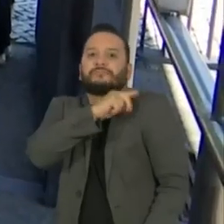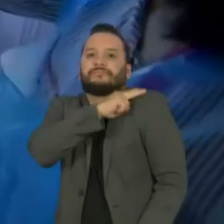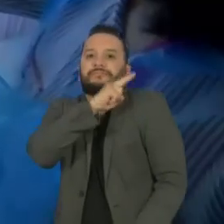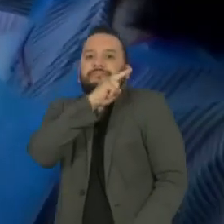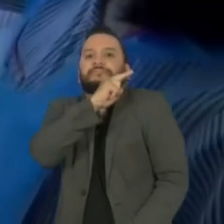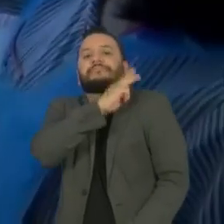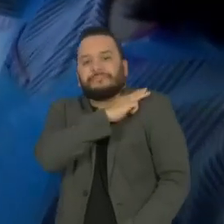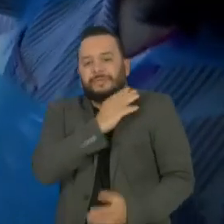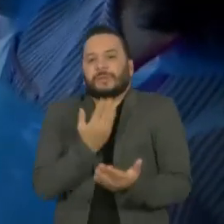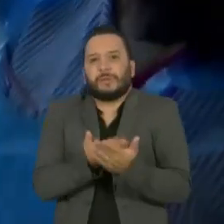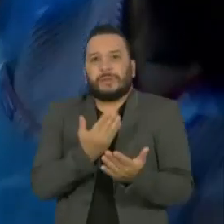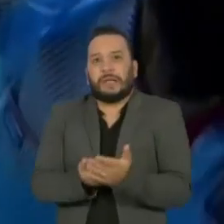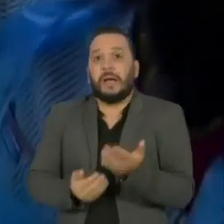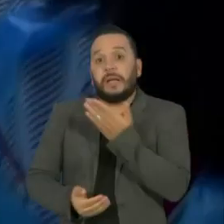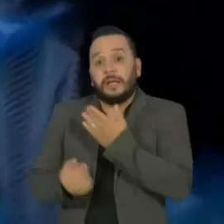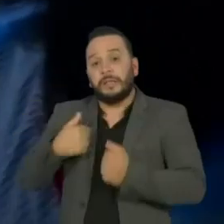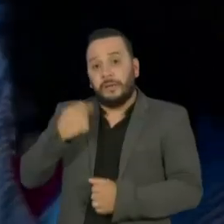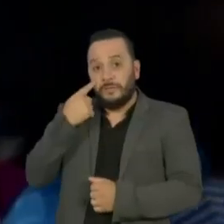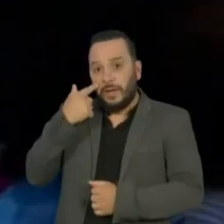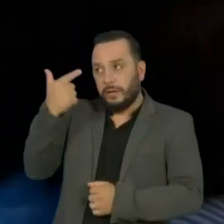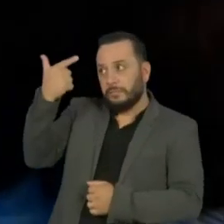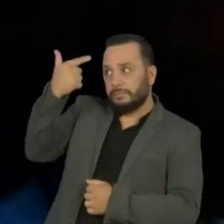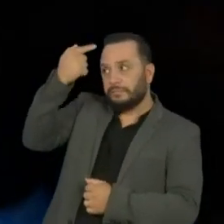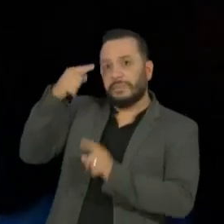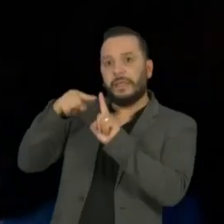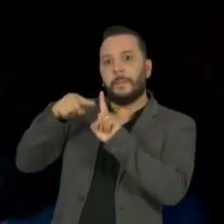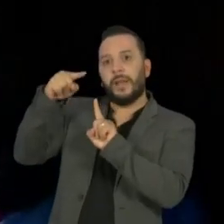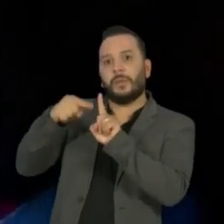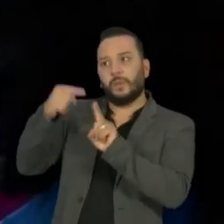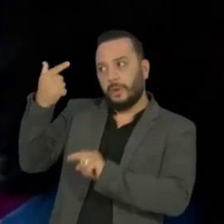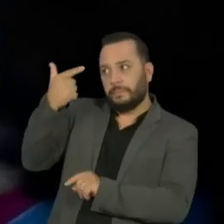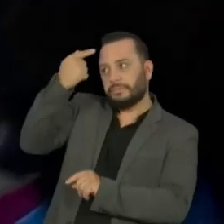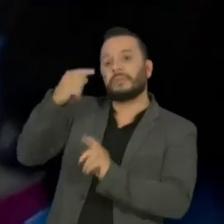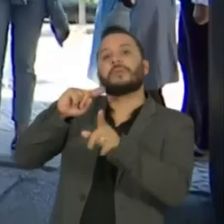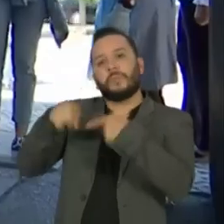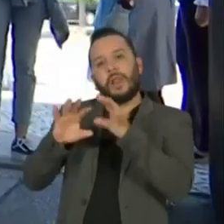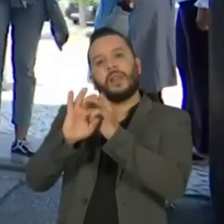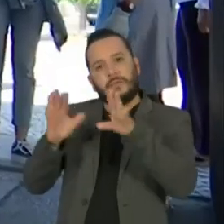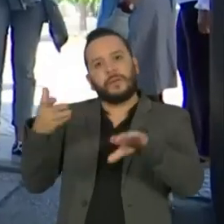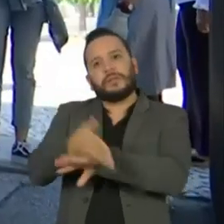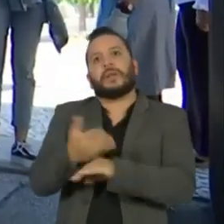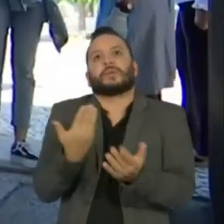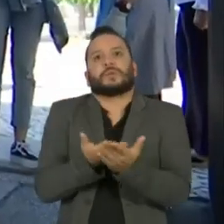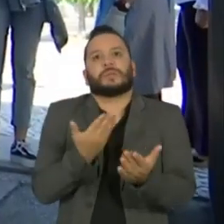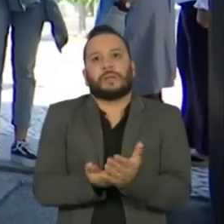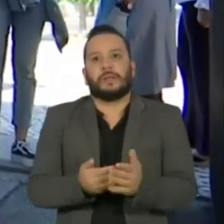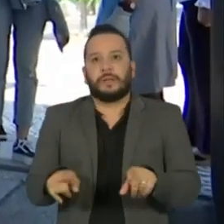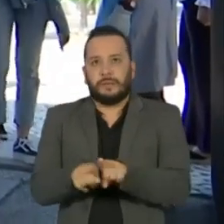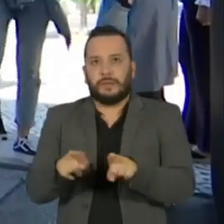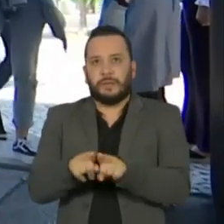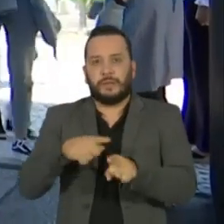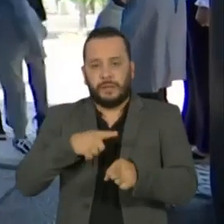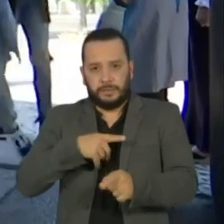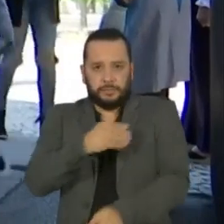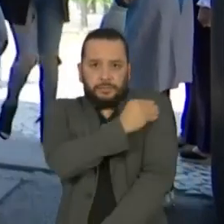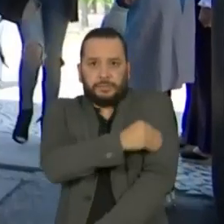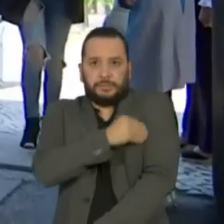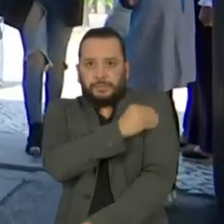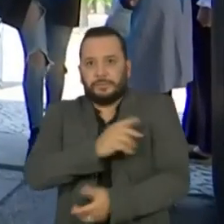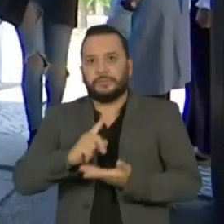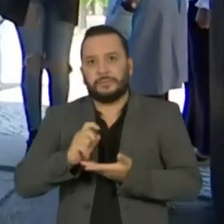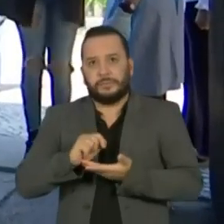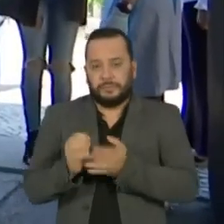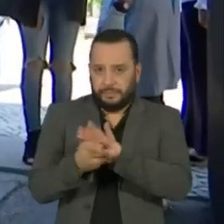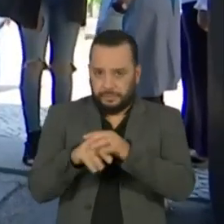que fizeram filas para medir a temperatura antes de entrarem para as aulas. Além do álcool gel para limpeza sobre